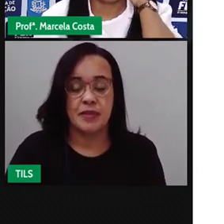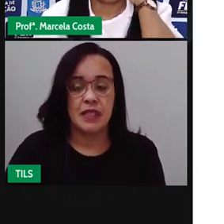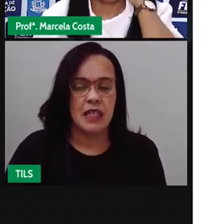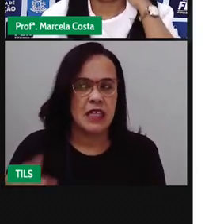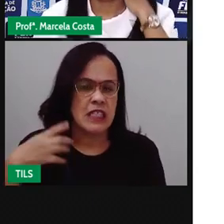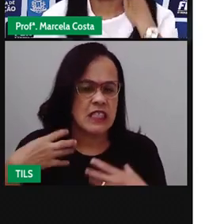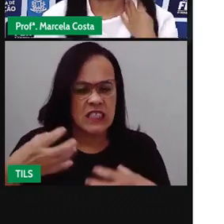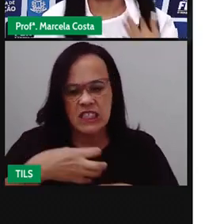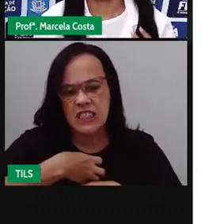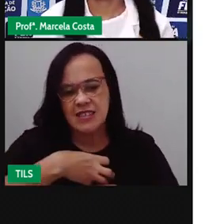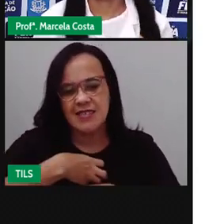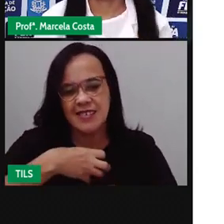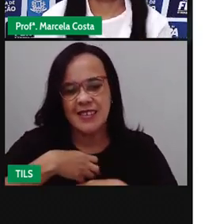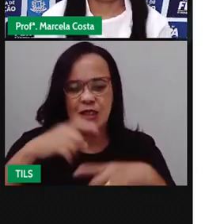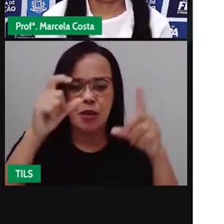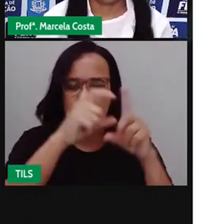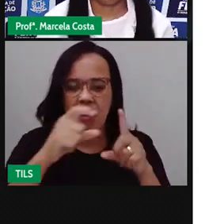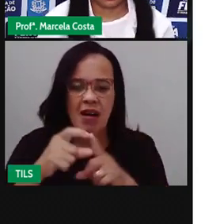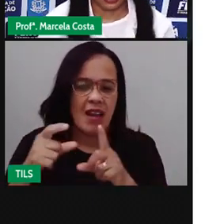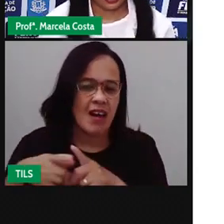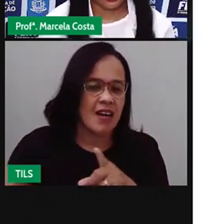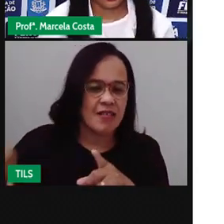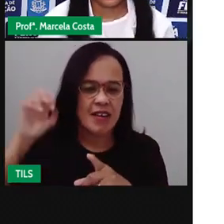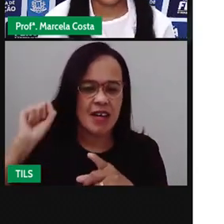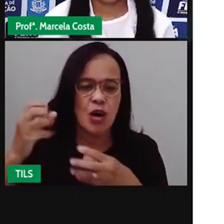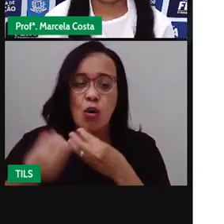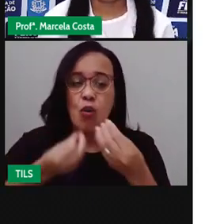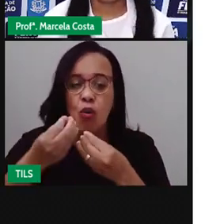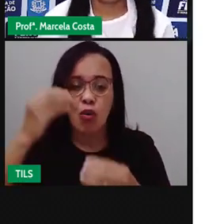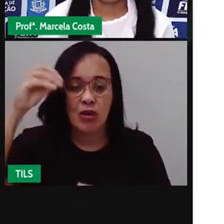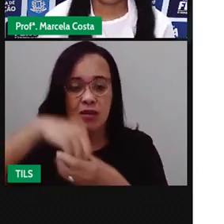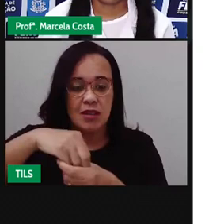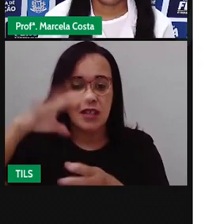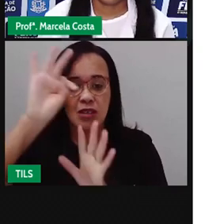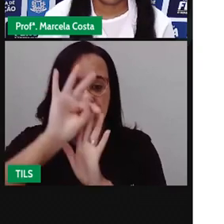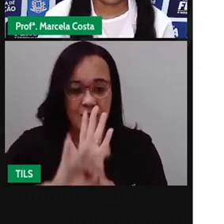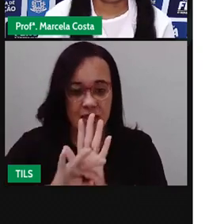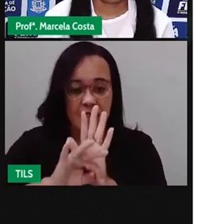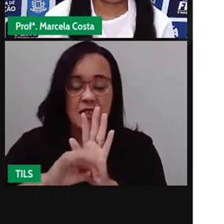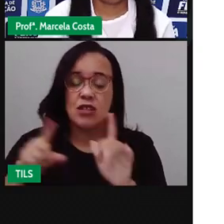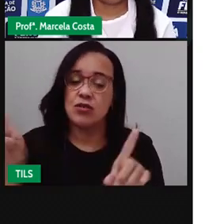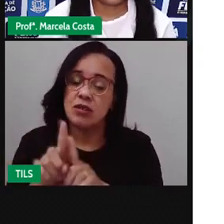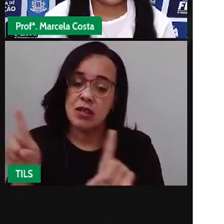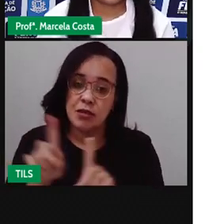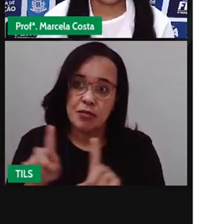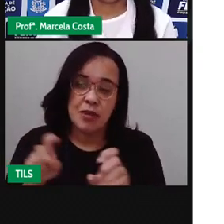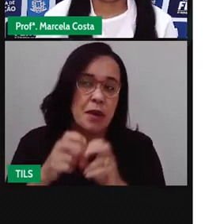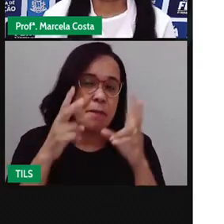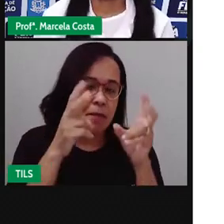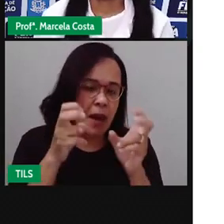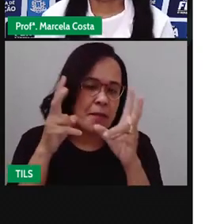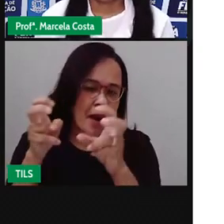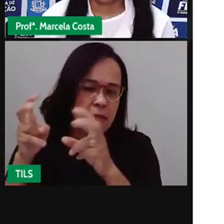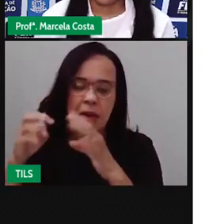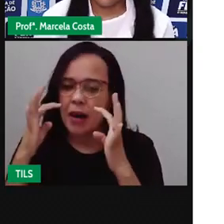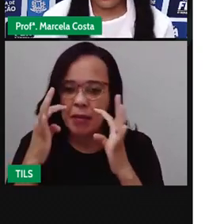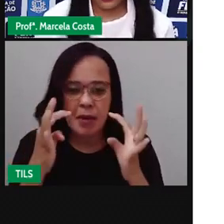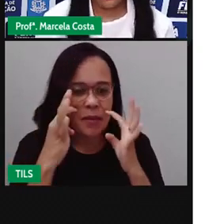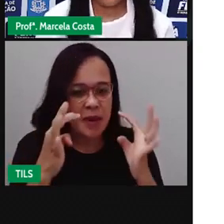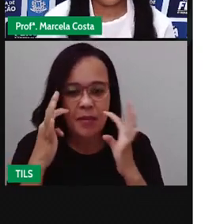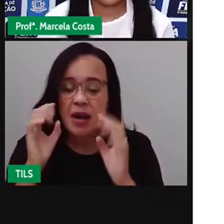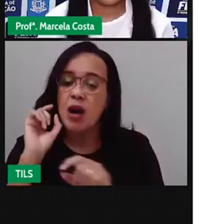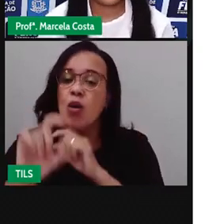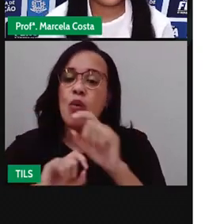sonoridade das palavras presentes no texto e reconhecer a correspondência dos